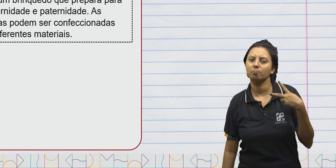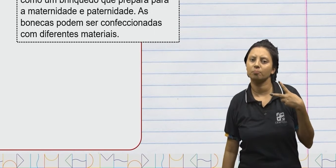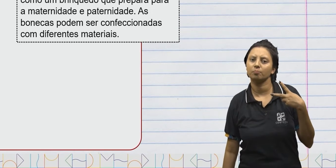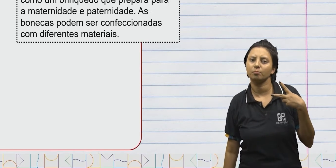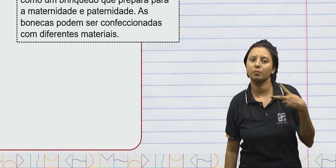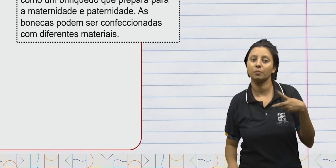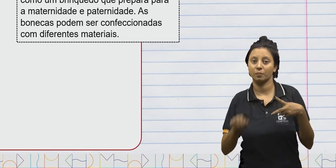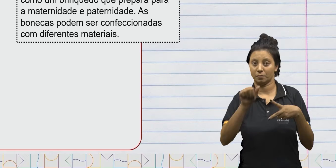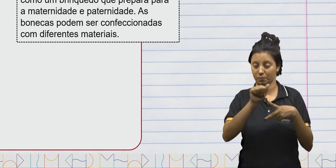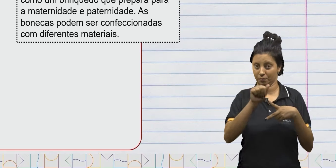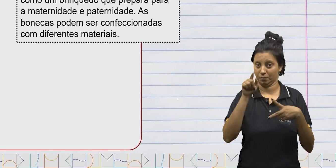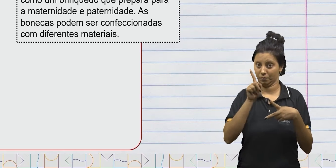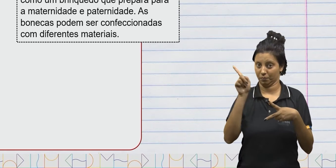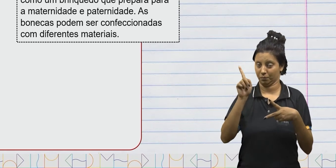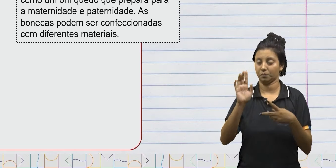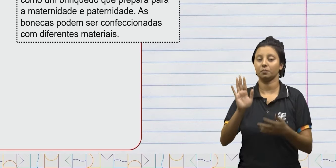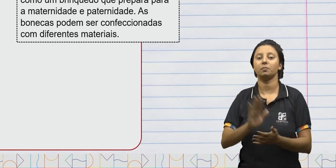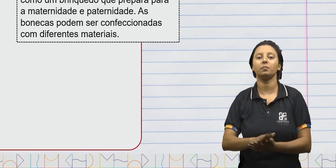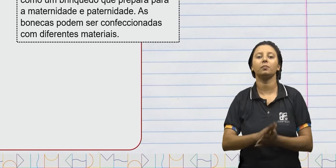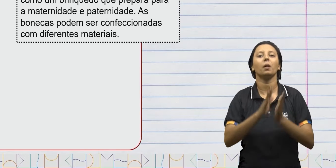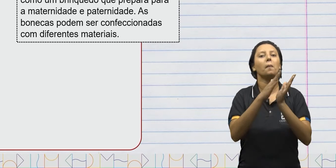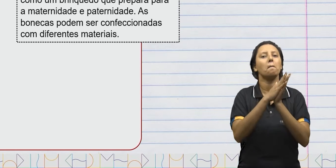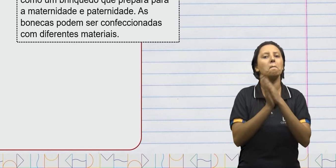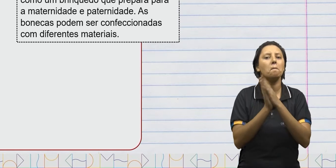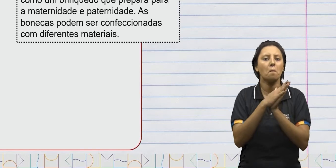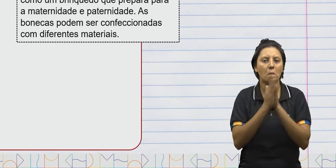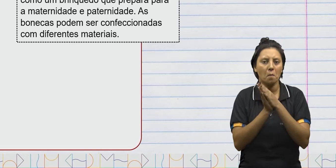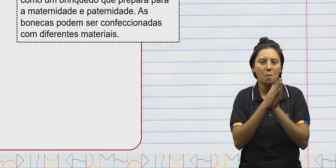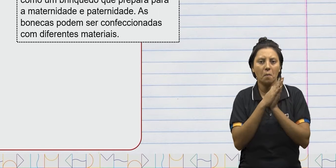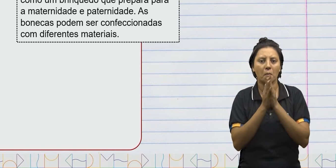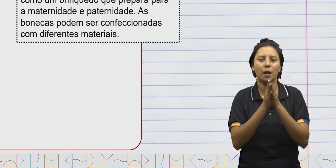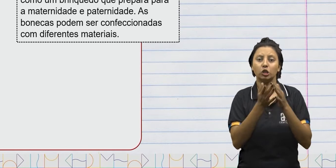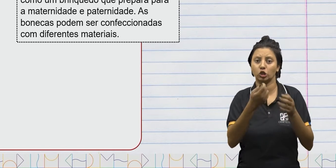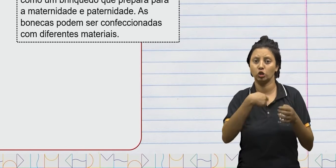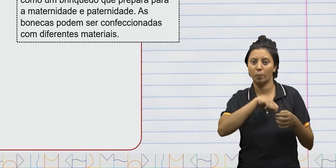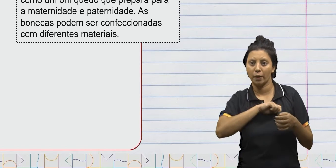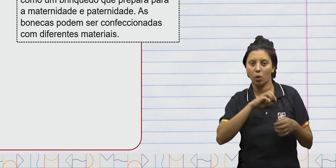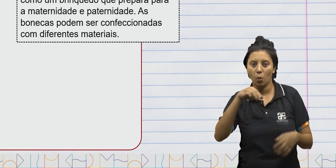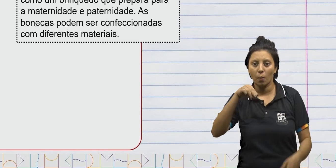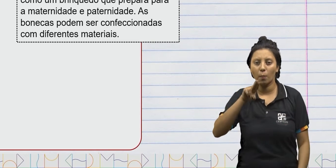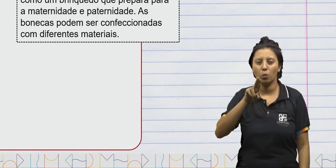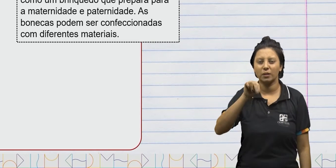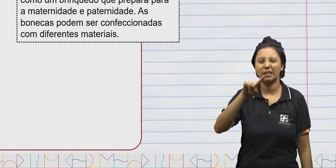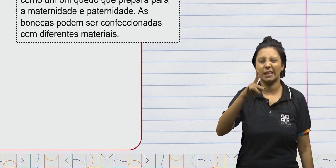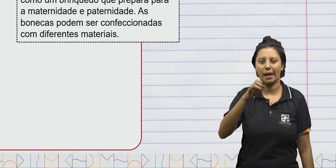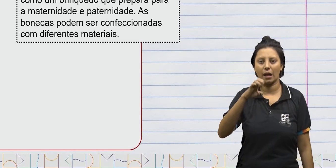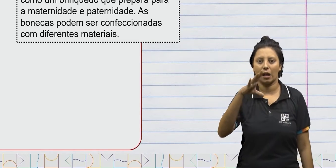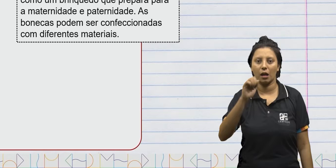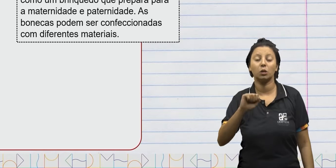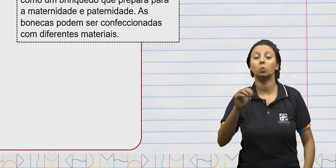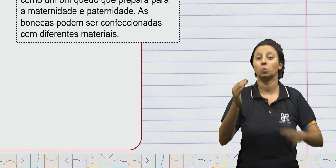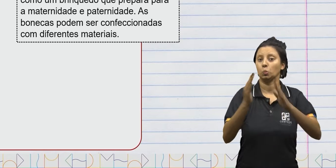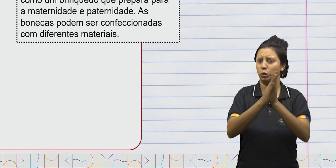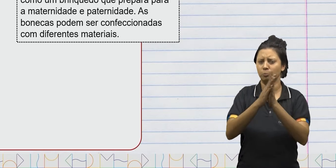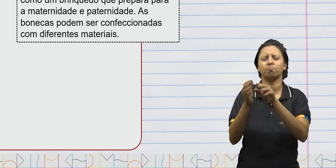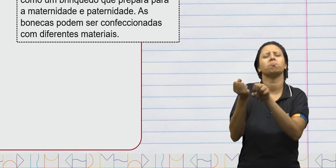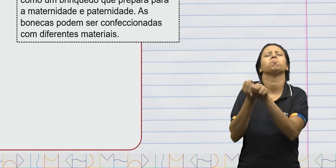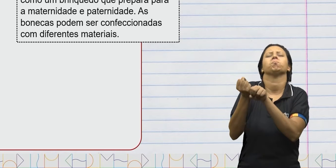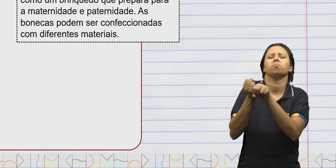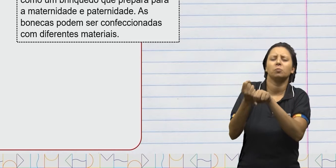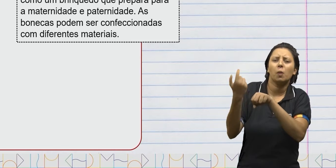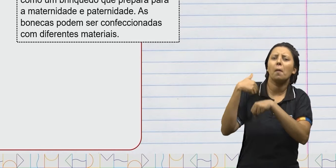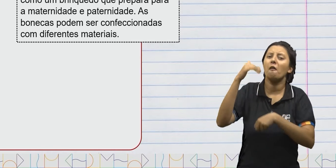Alternativa A, boneca, do espanhol muñeca. É um dos brinquedos mais antigos e